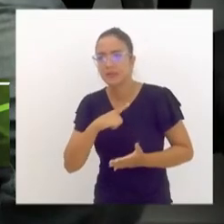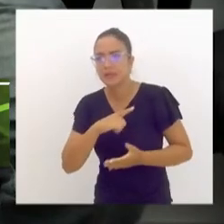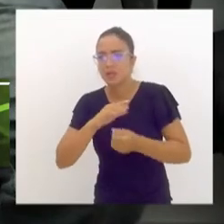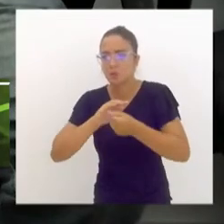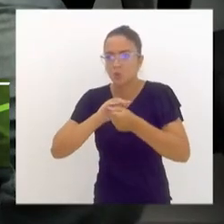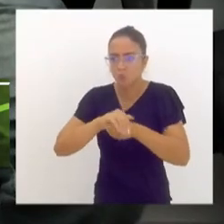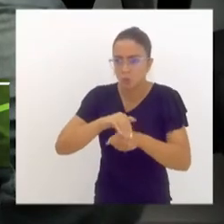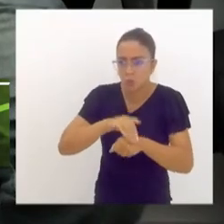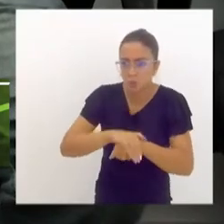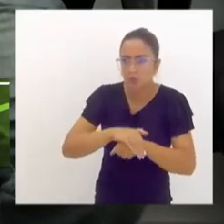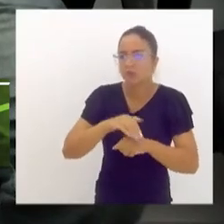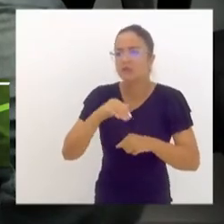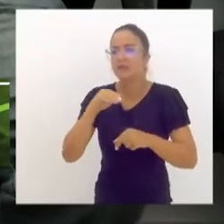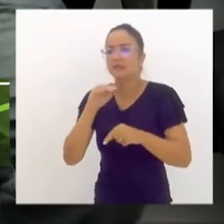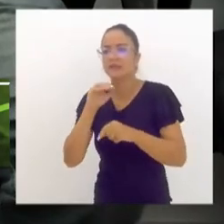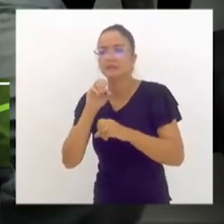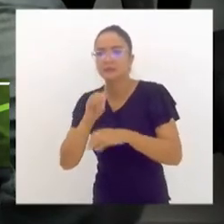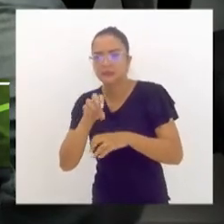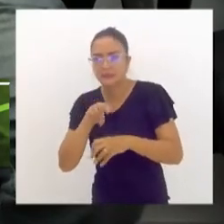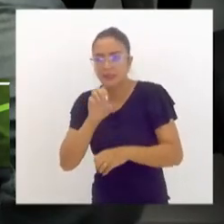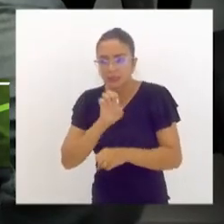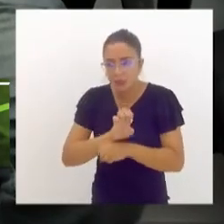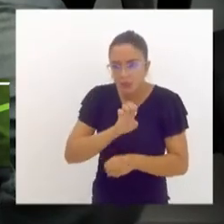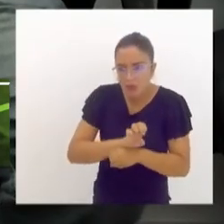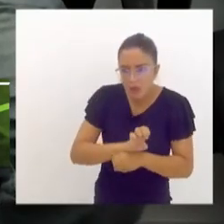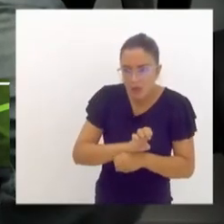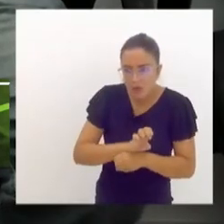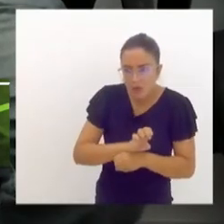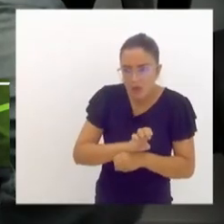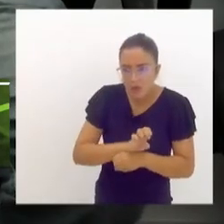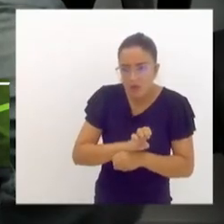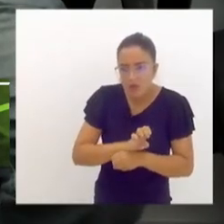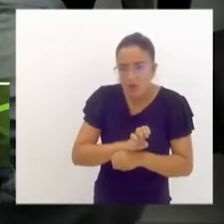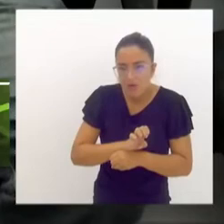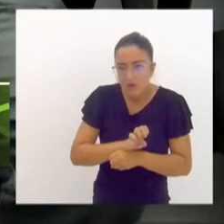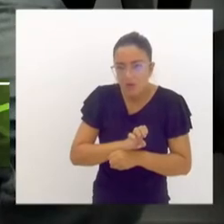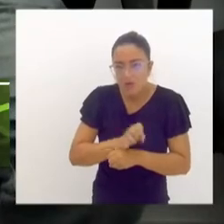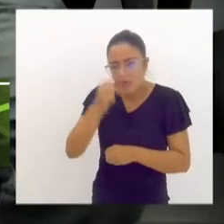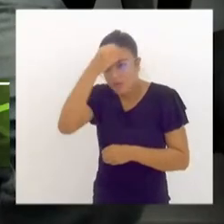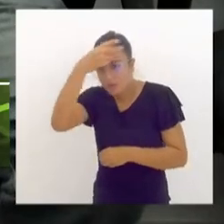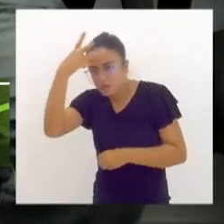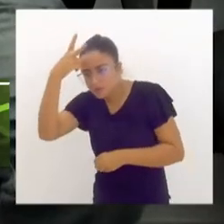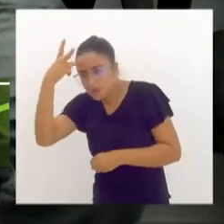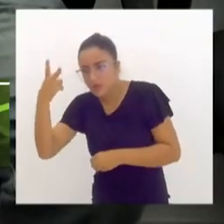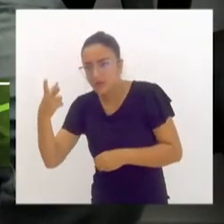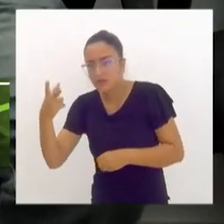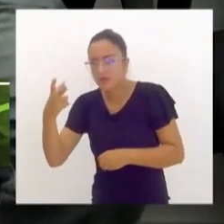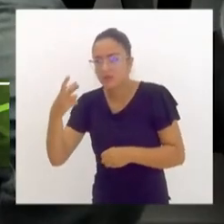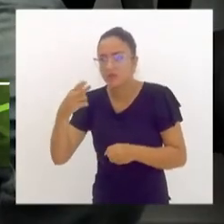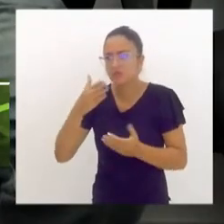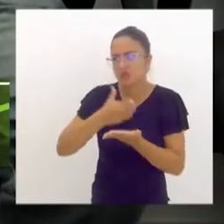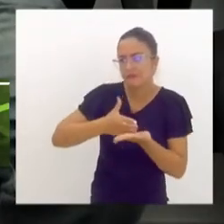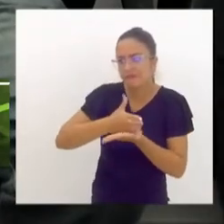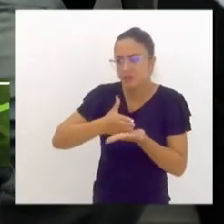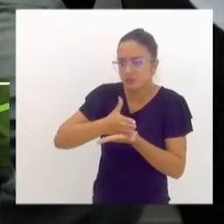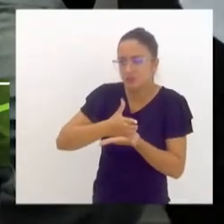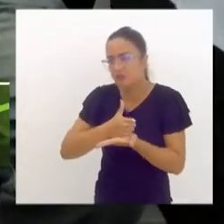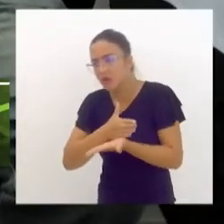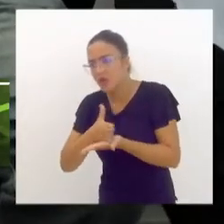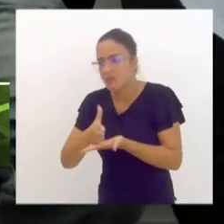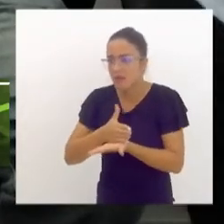noturno a nível estadual, cedidas ao município, e a nível municipal, que são cedidas ao